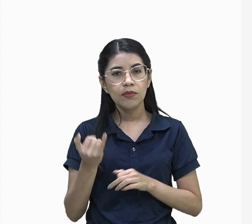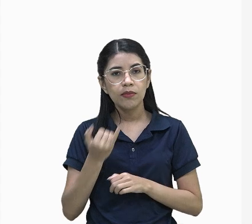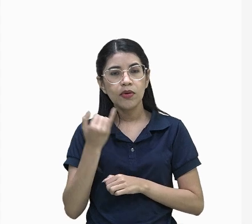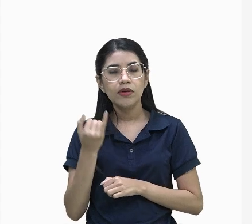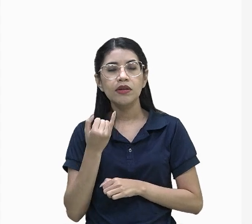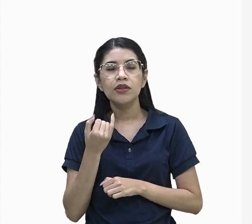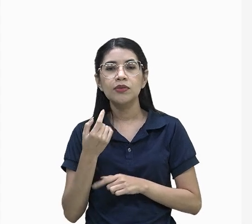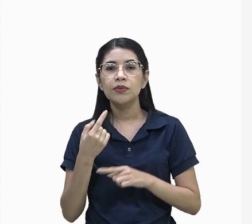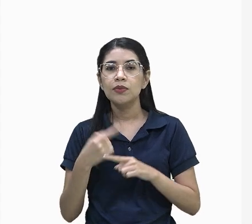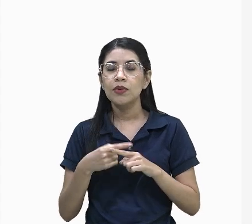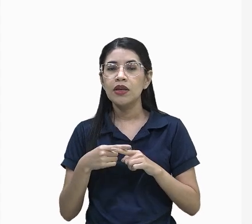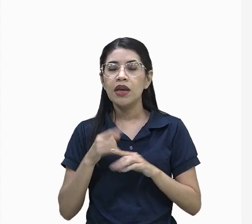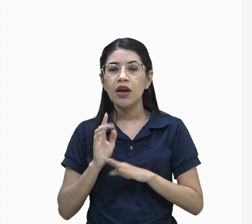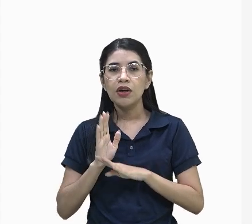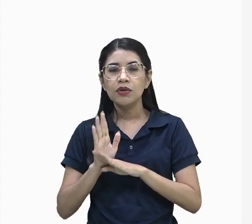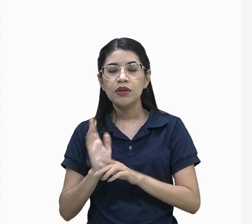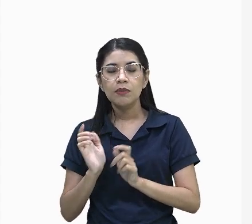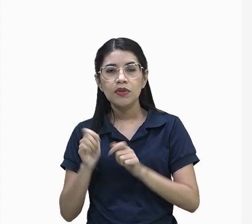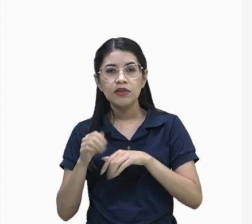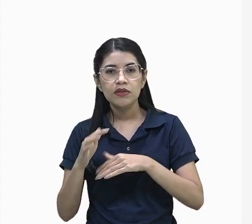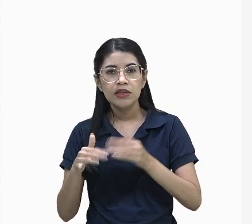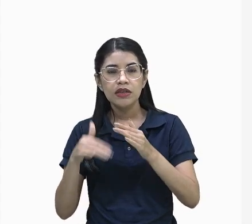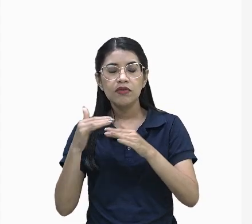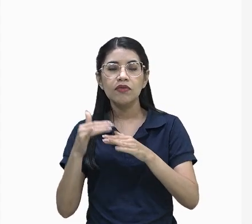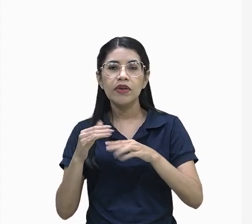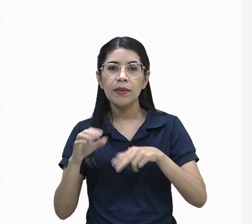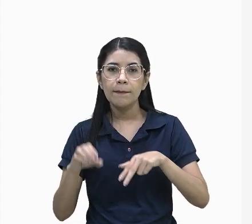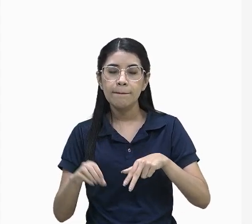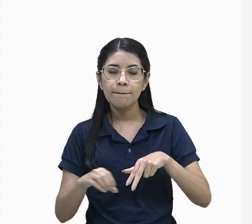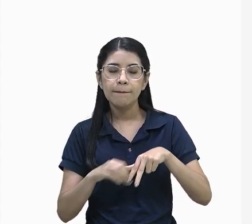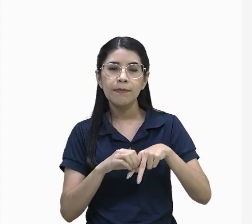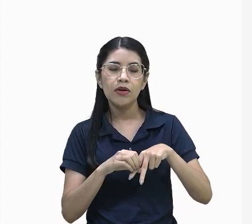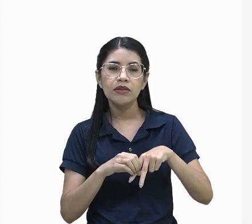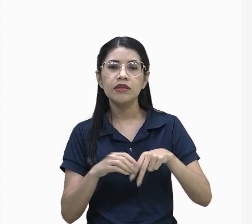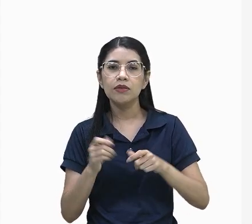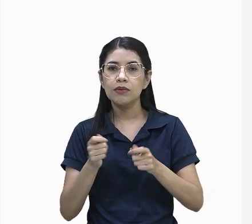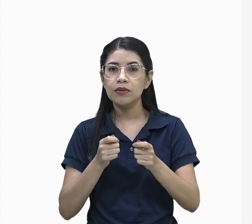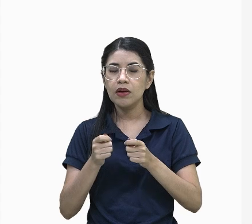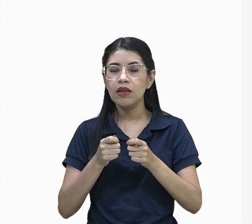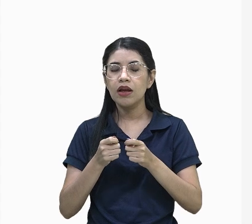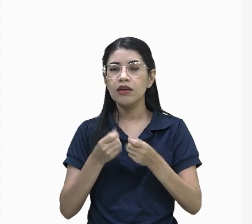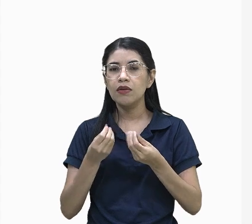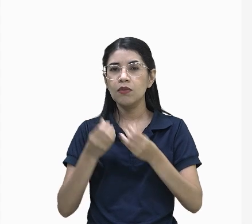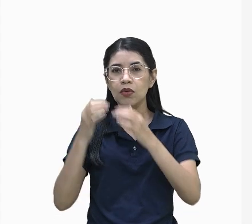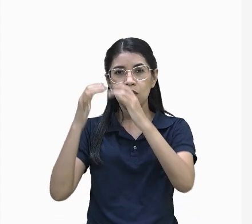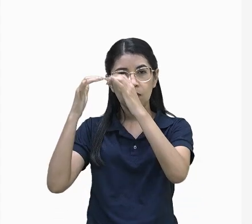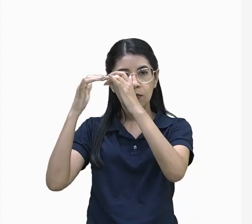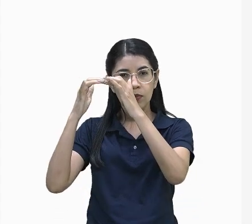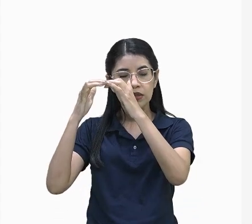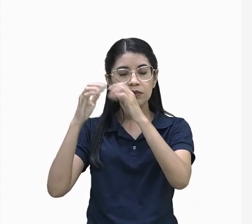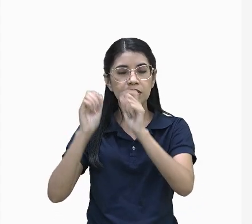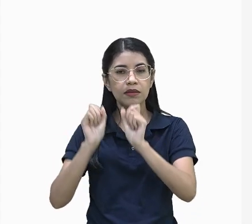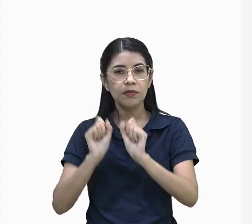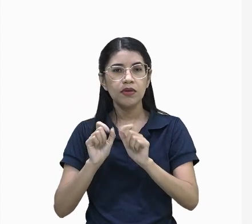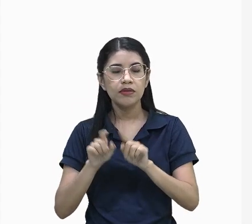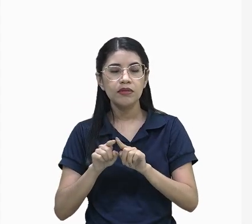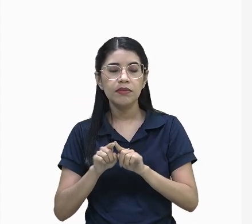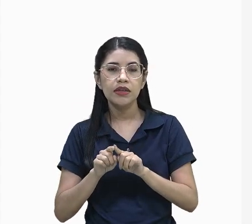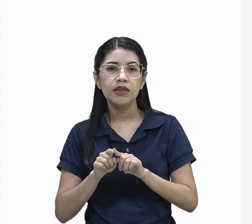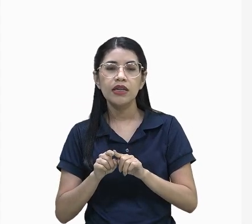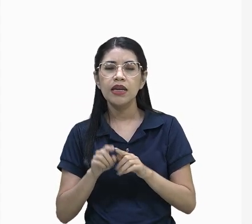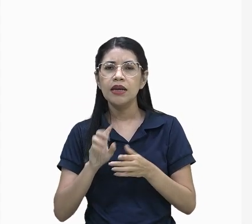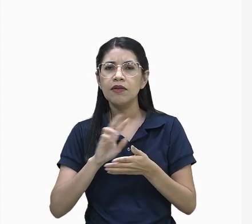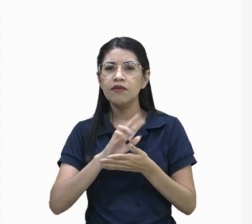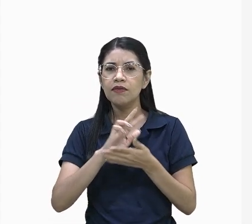porque ajudam no desenvolvimento de próteses controladas por pensamento, né, e